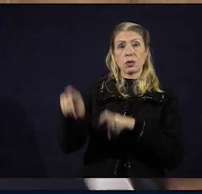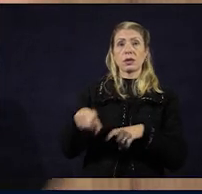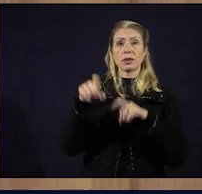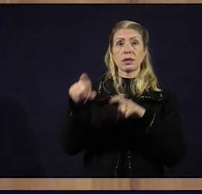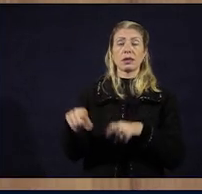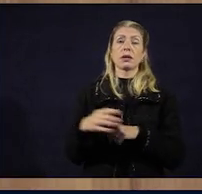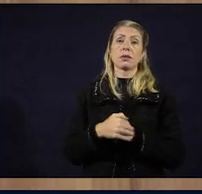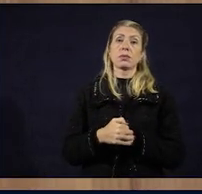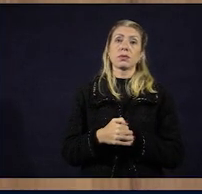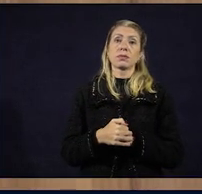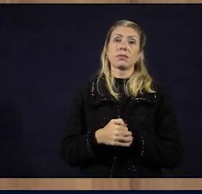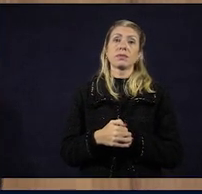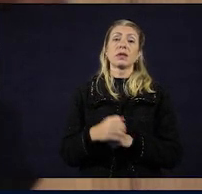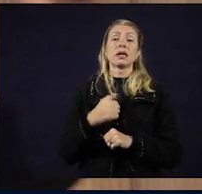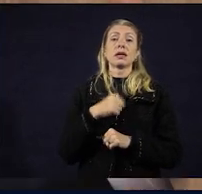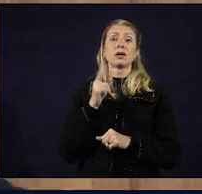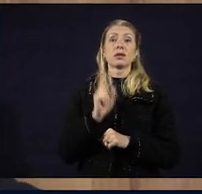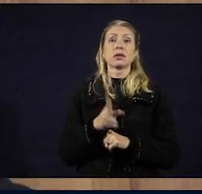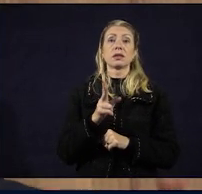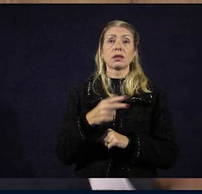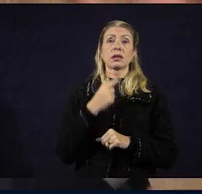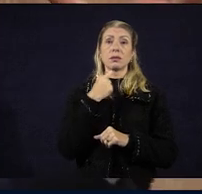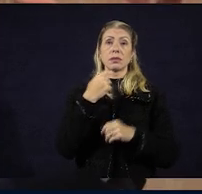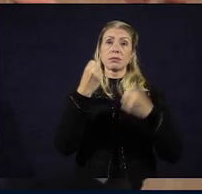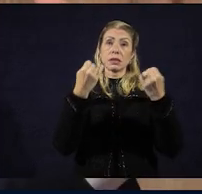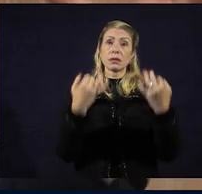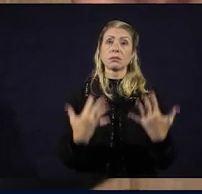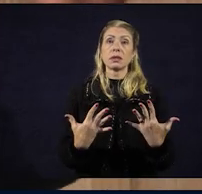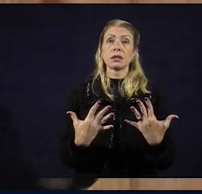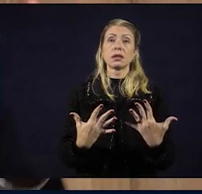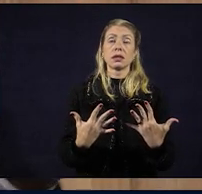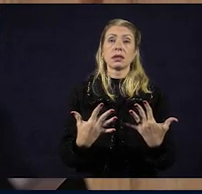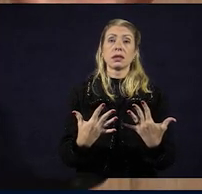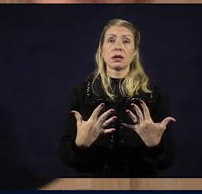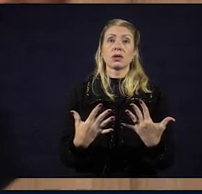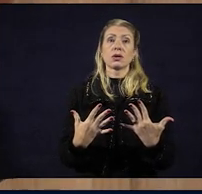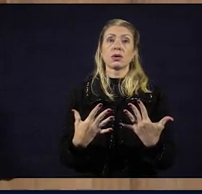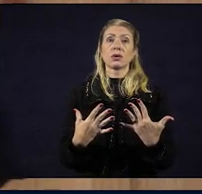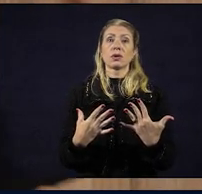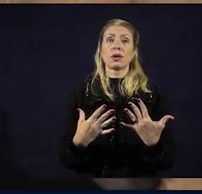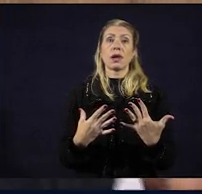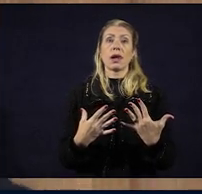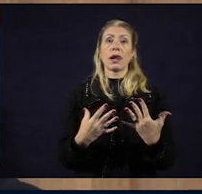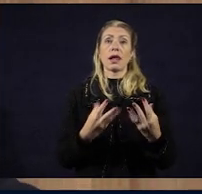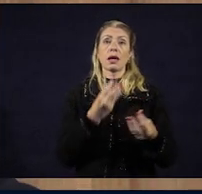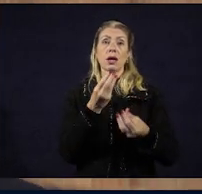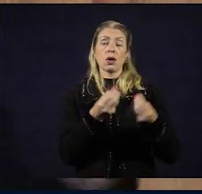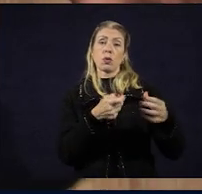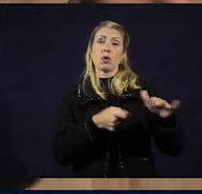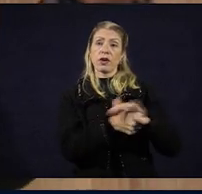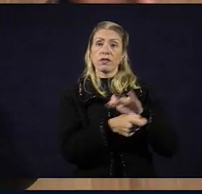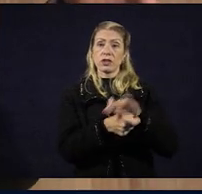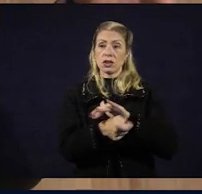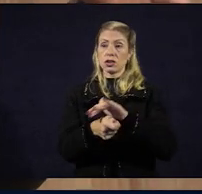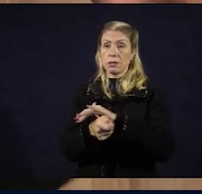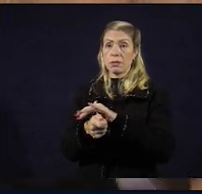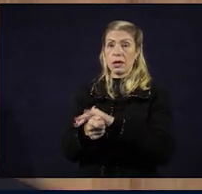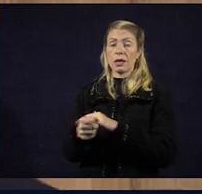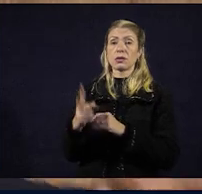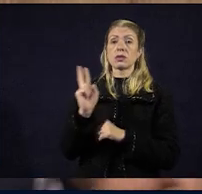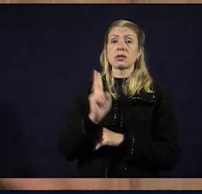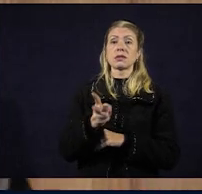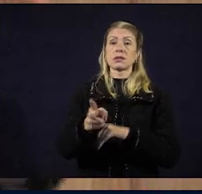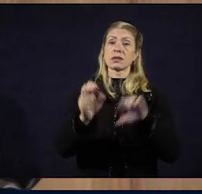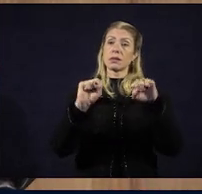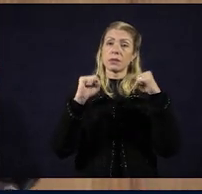eu sempre tem sempre uma uma briga né a gente na parte de inversongbanking a gente tá sempre defendendo a